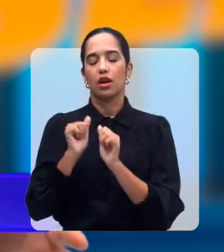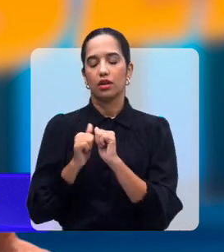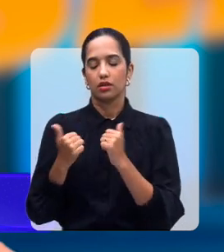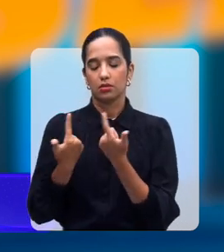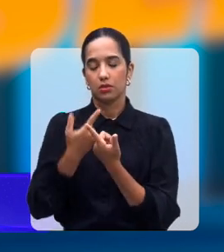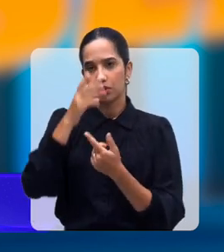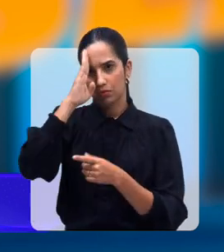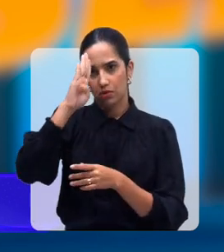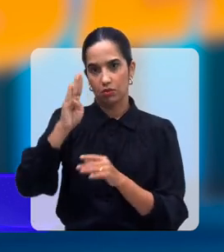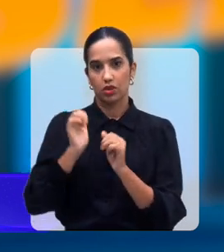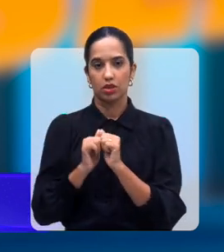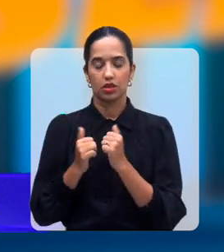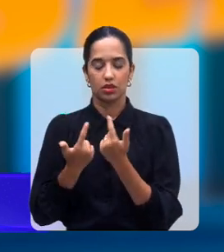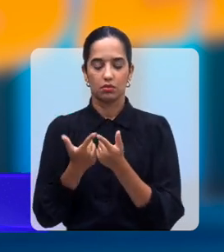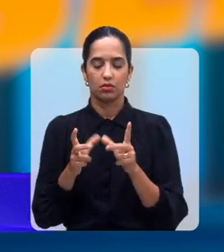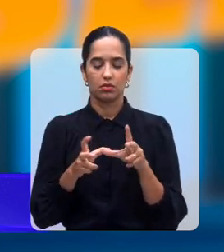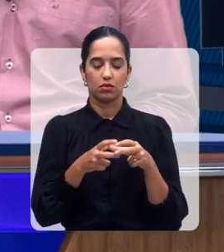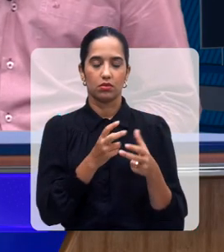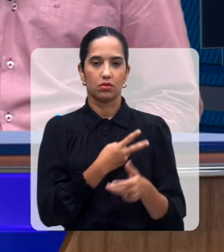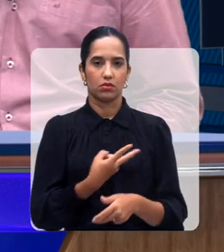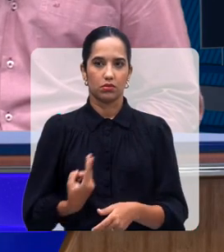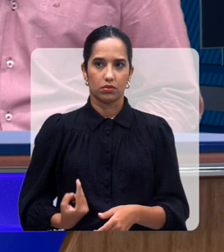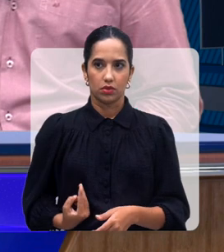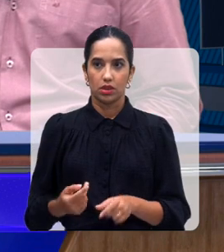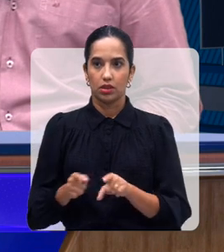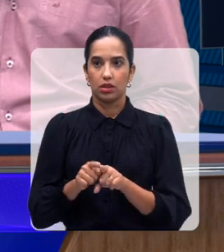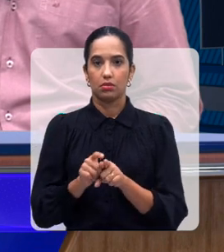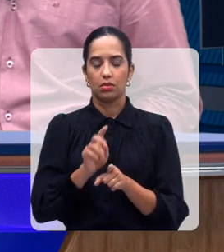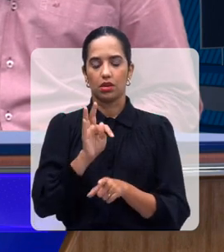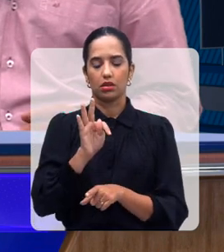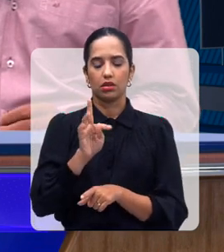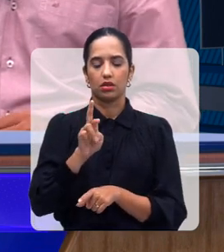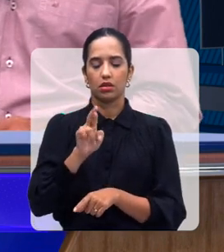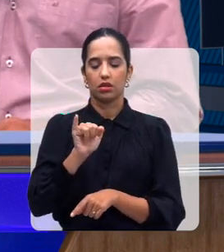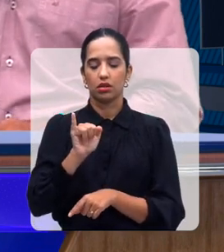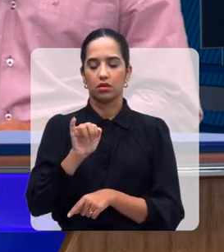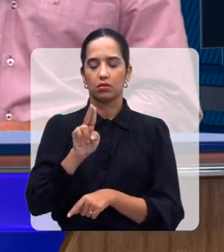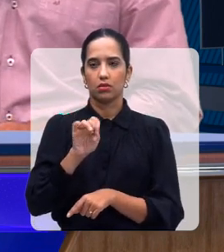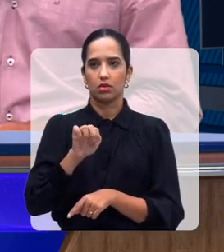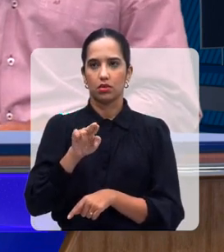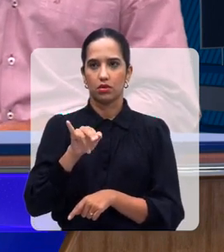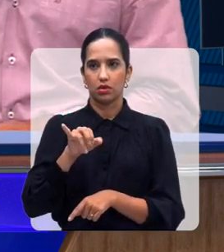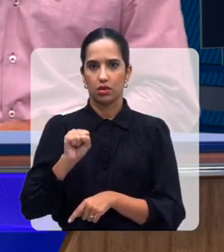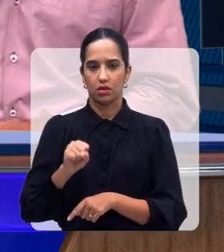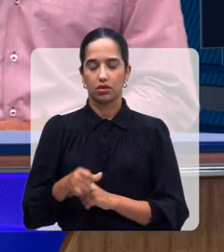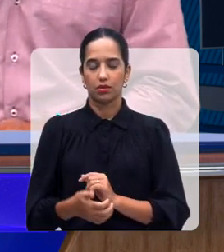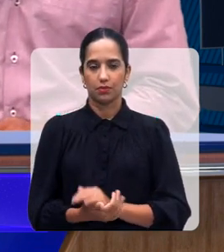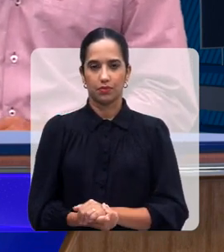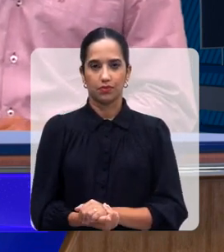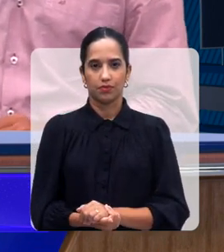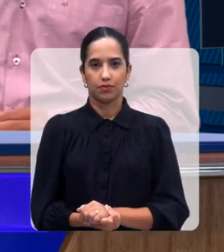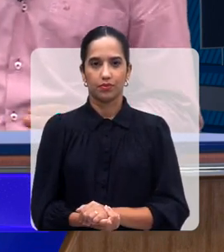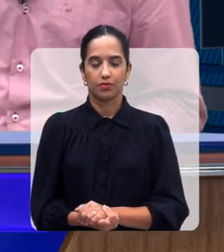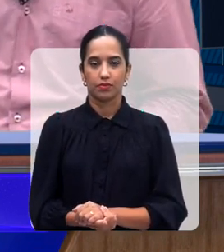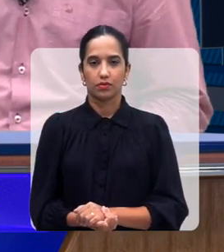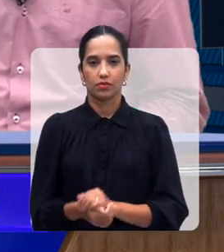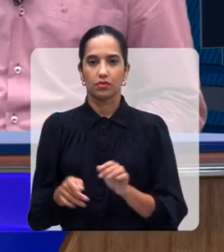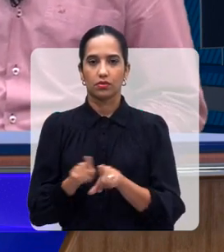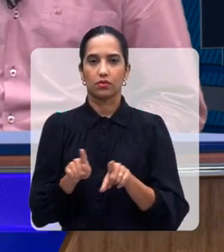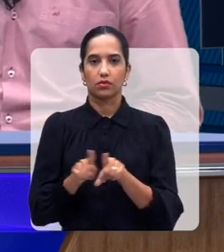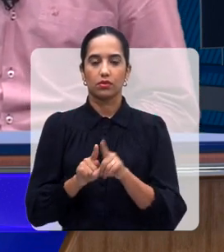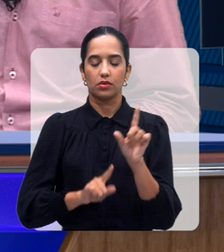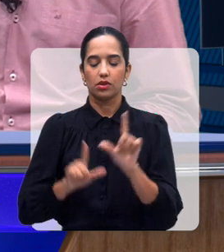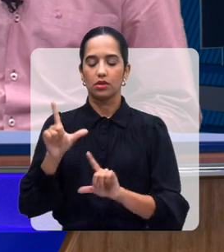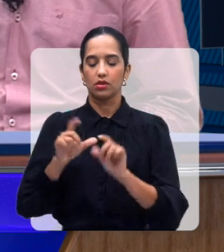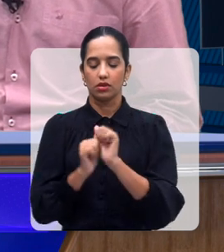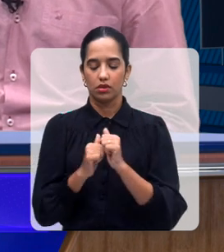na Assembleia e na Câmara, isso. Né? Karnak e os tribunais, vez por outra, numa pauta. Quando você fala disso, também a TV